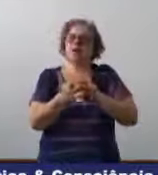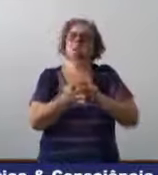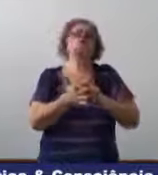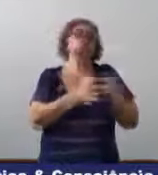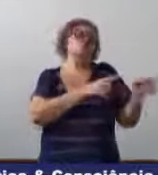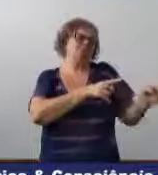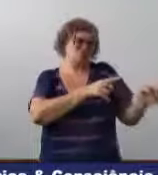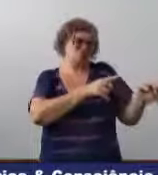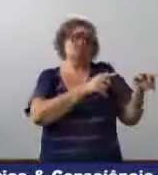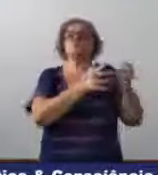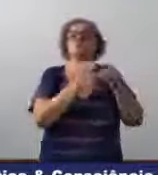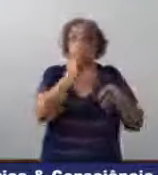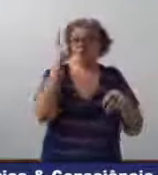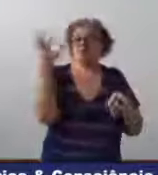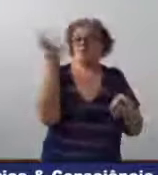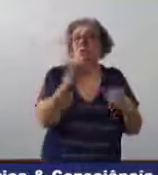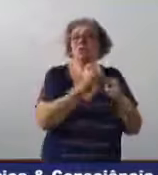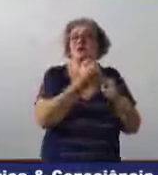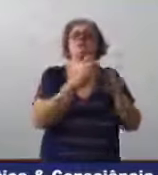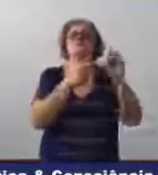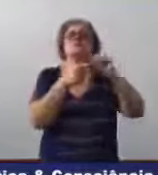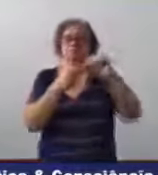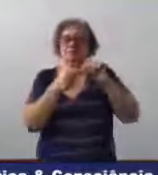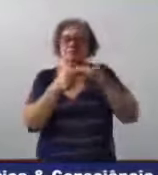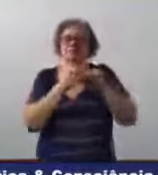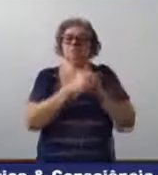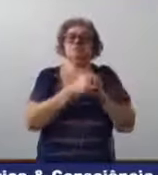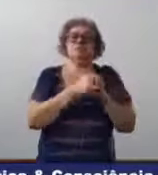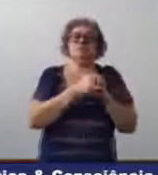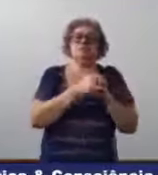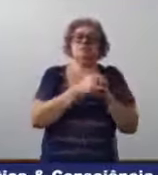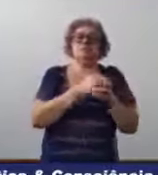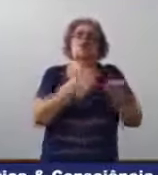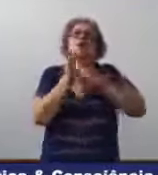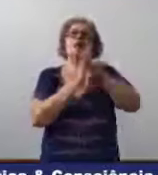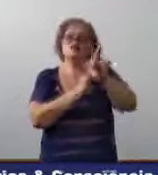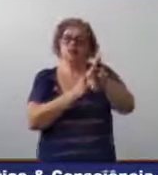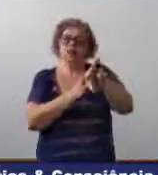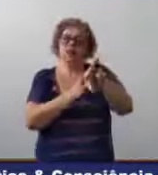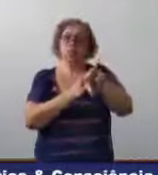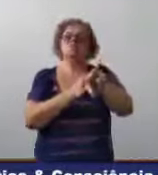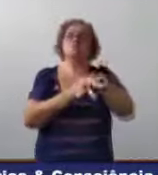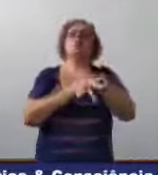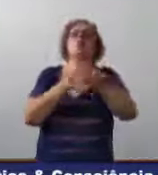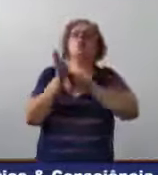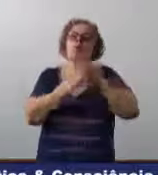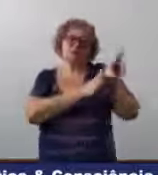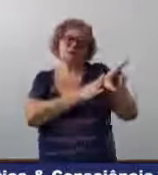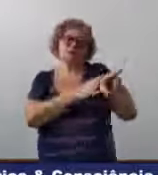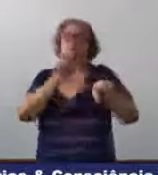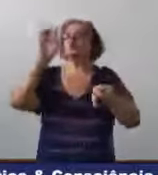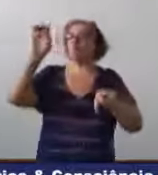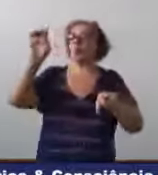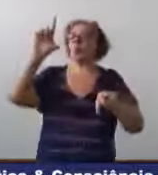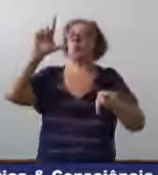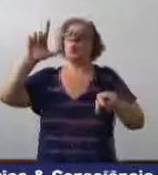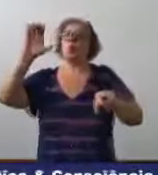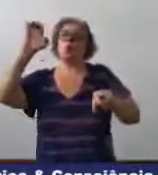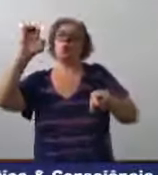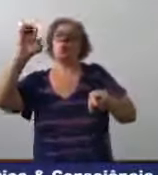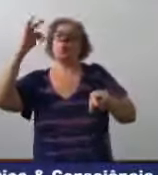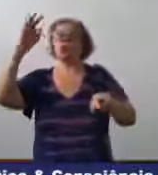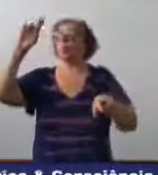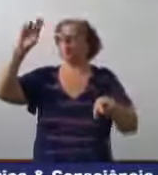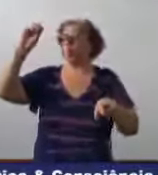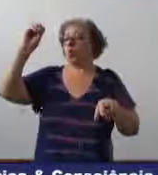do fato cria o fato, lá no mundo subatômico, quando eu pergunto ao elétron como onda, ele me responde como onda. Quando